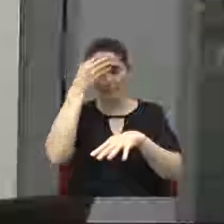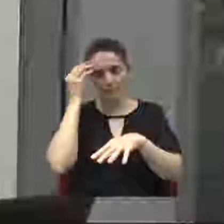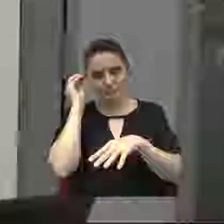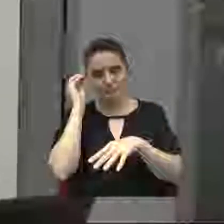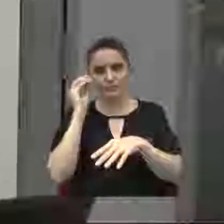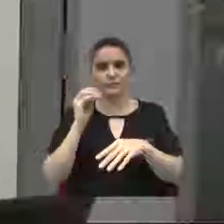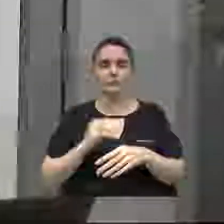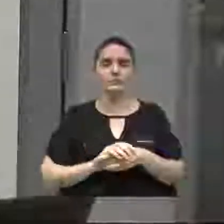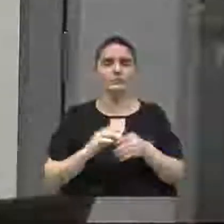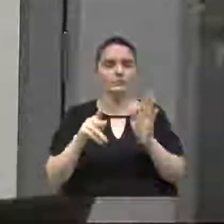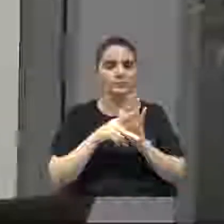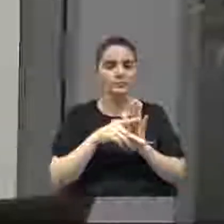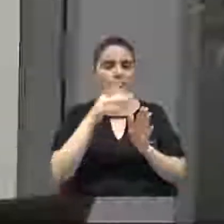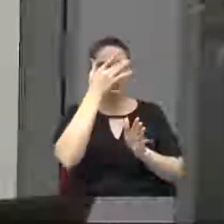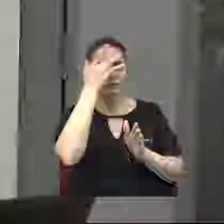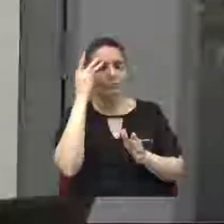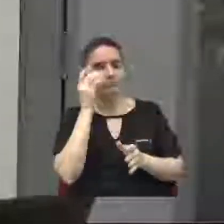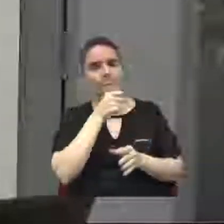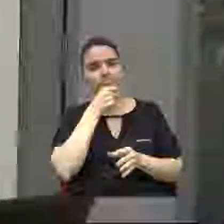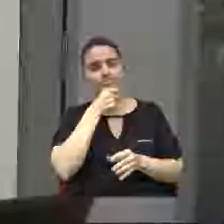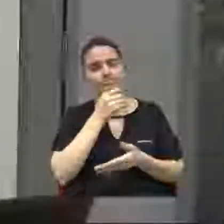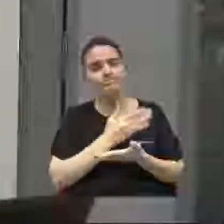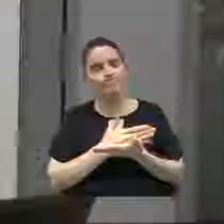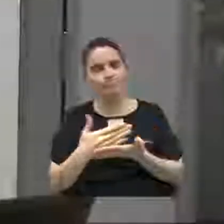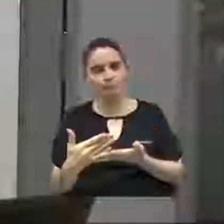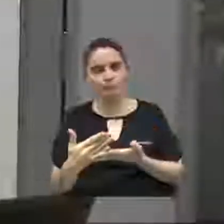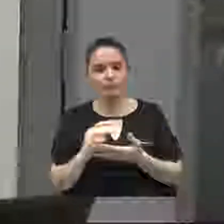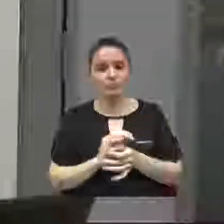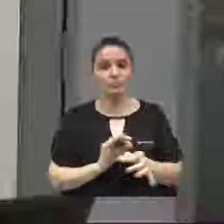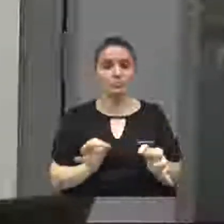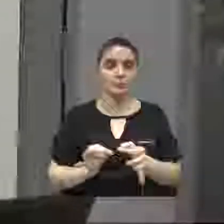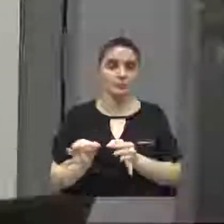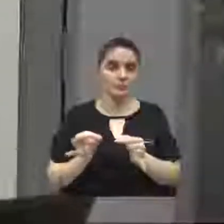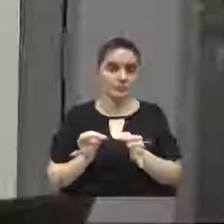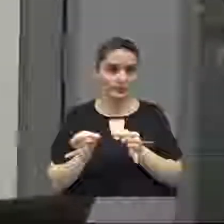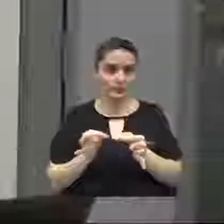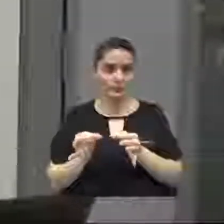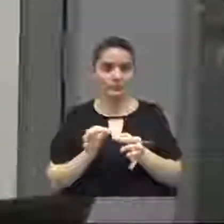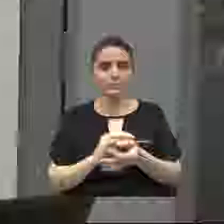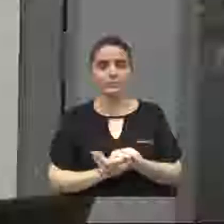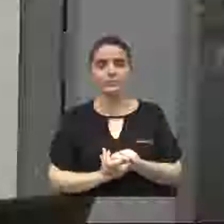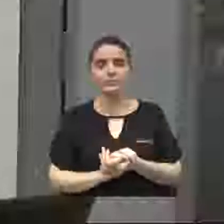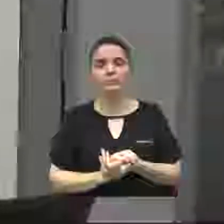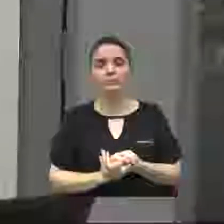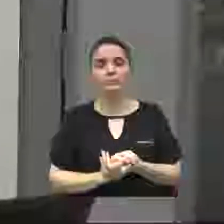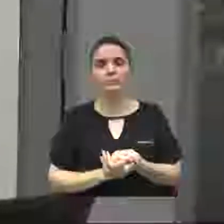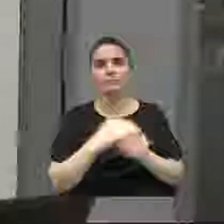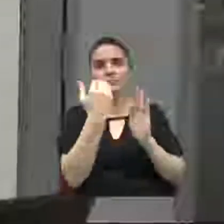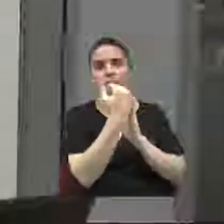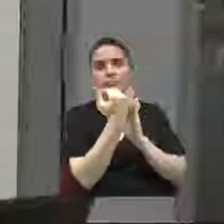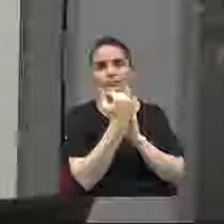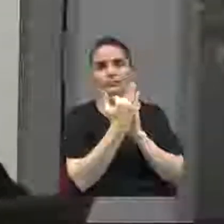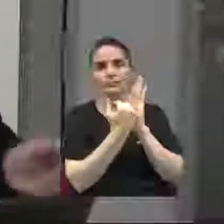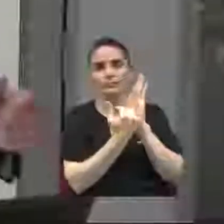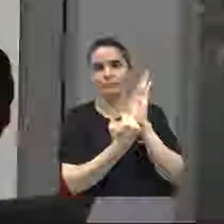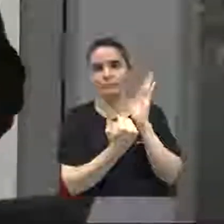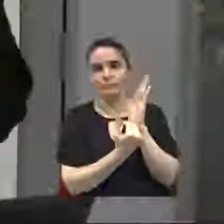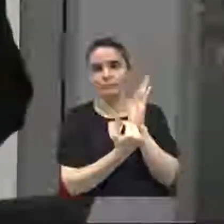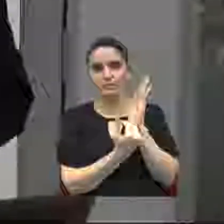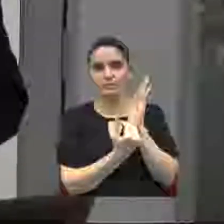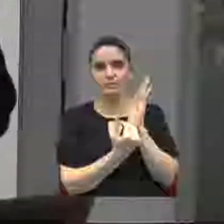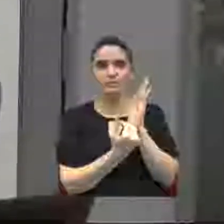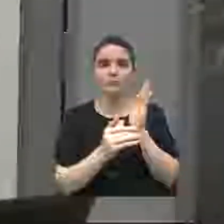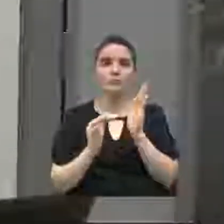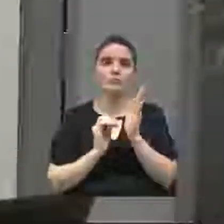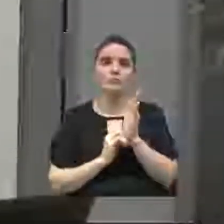município, vereadora Constância Félix. Esse projeto, ele é pautado não só na condição